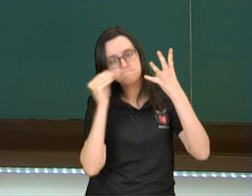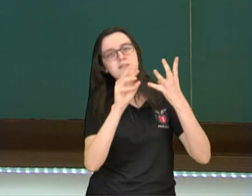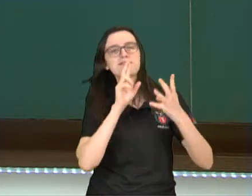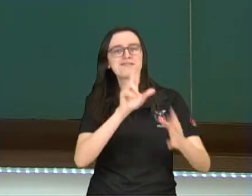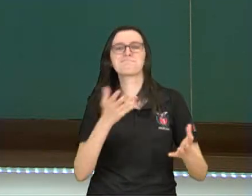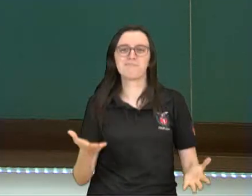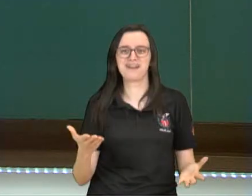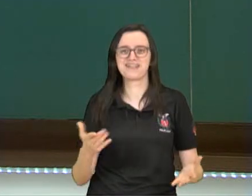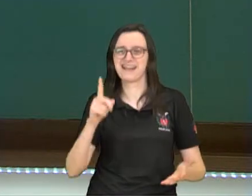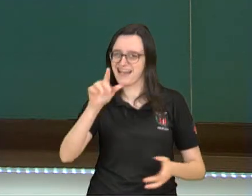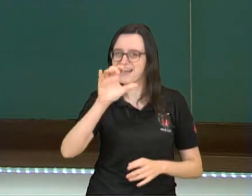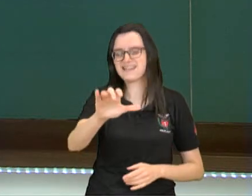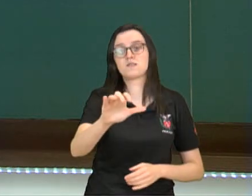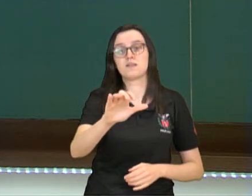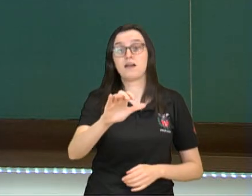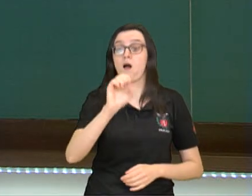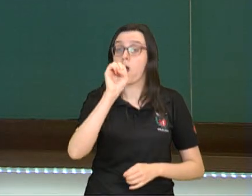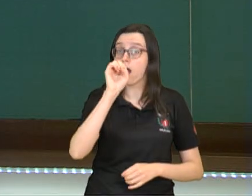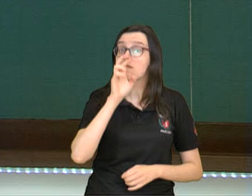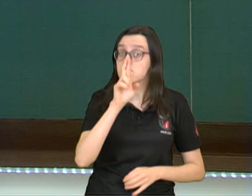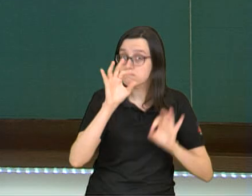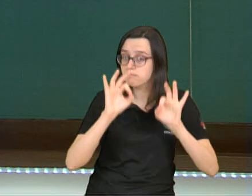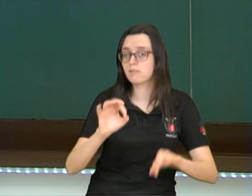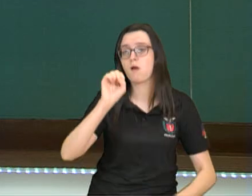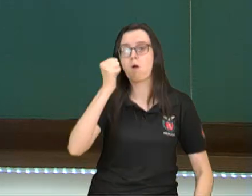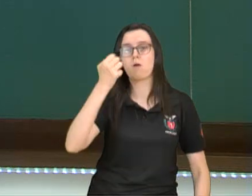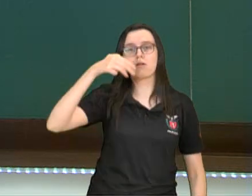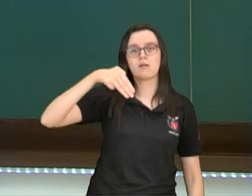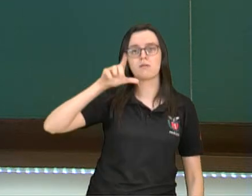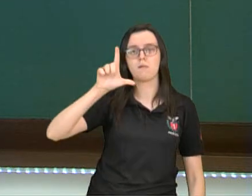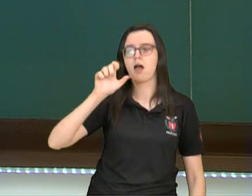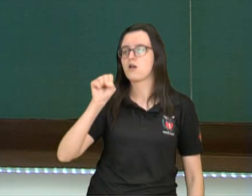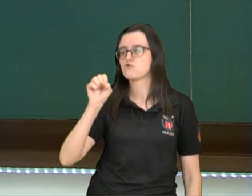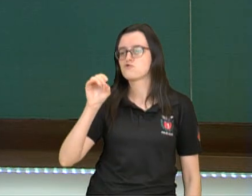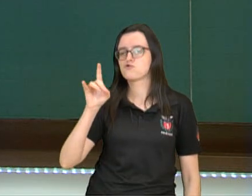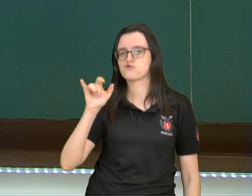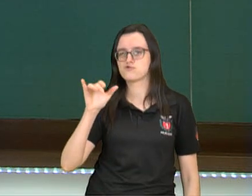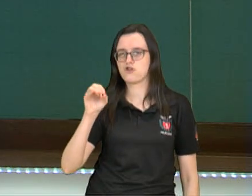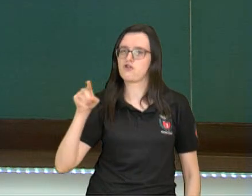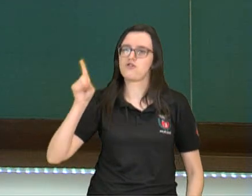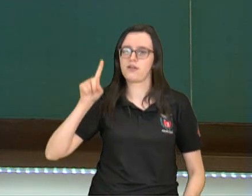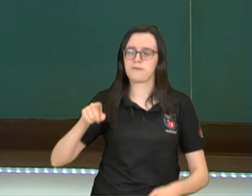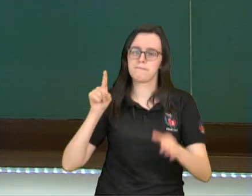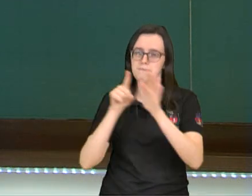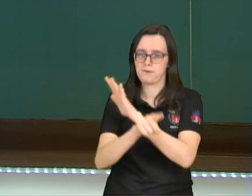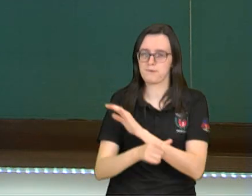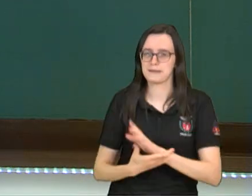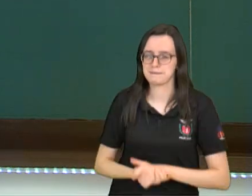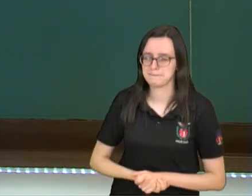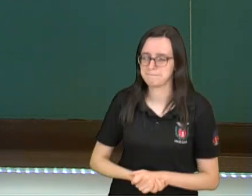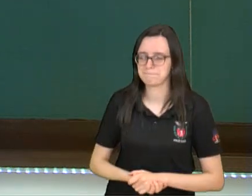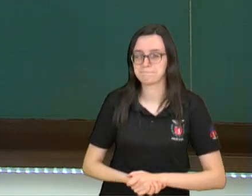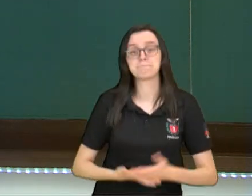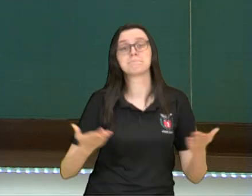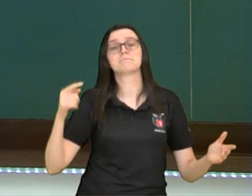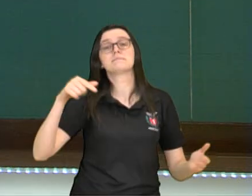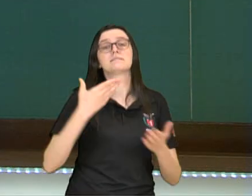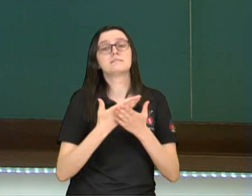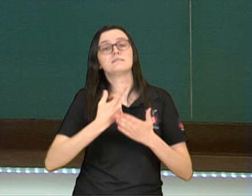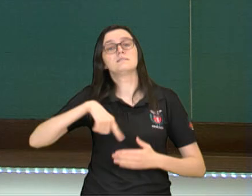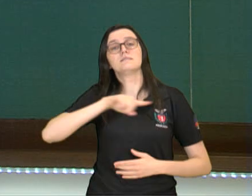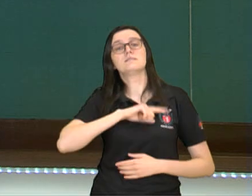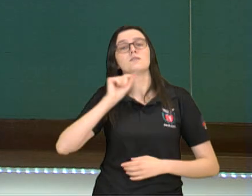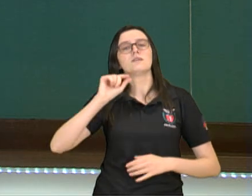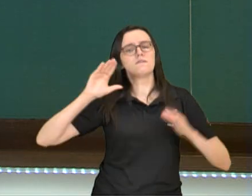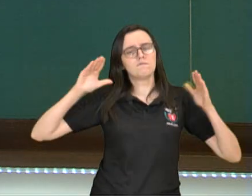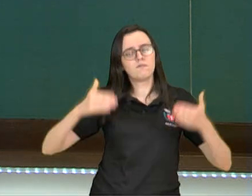bom? Então, nesse caso, 8 miligramas de sódio é a resposta do nosso problema, da nossa pergunta. Então, nessa aula, nós trabalhamos